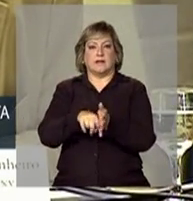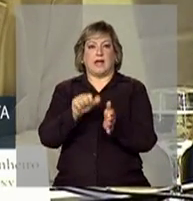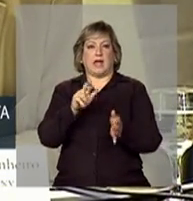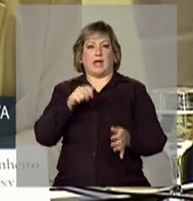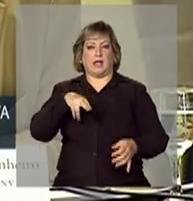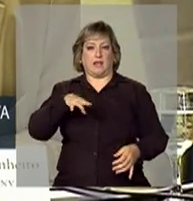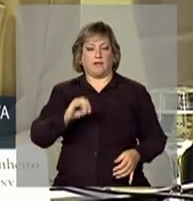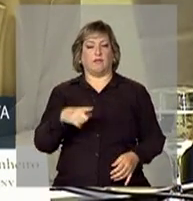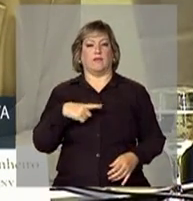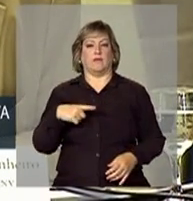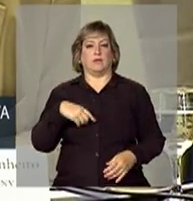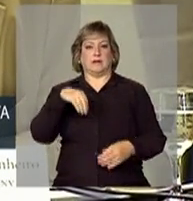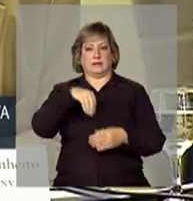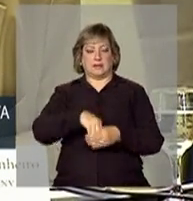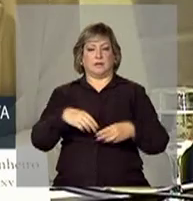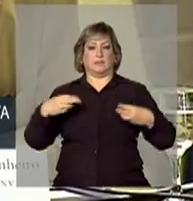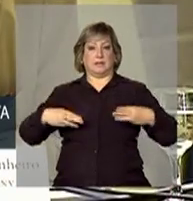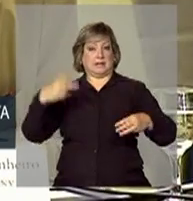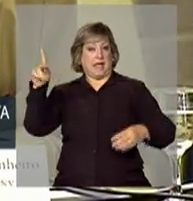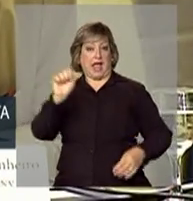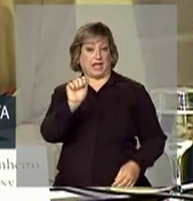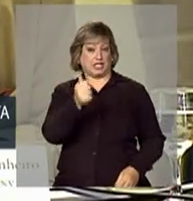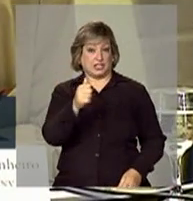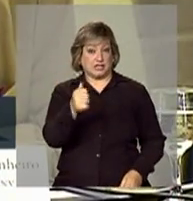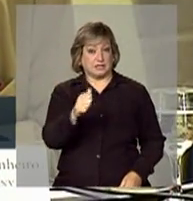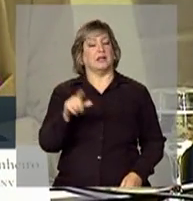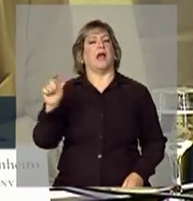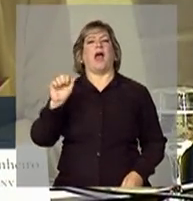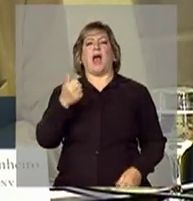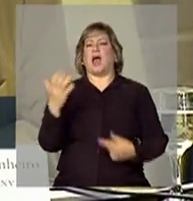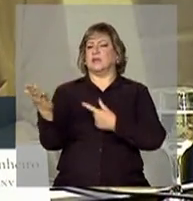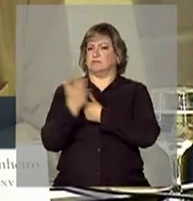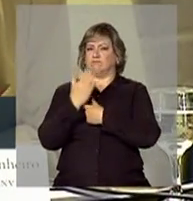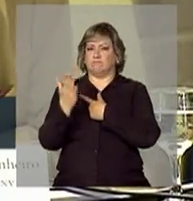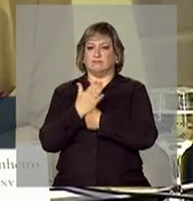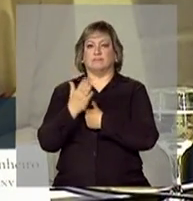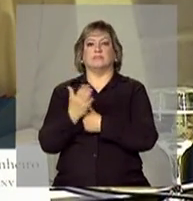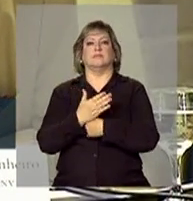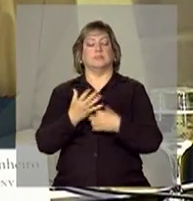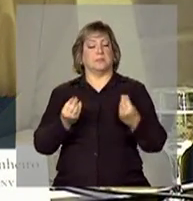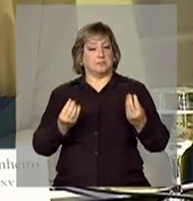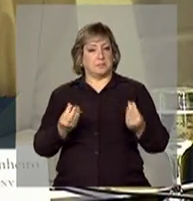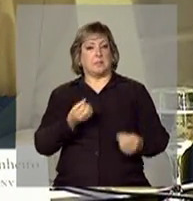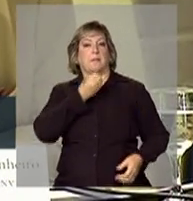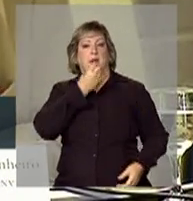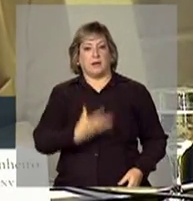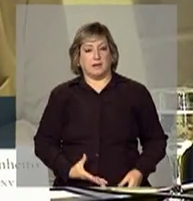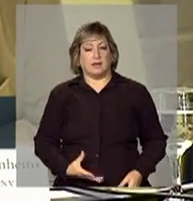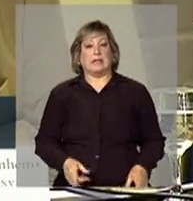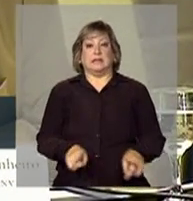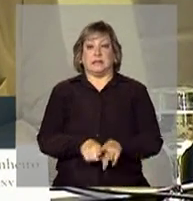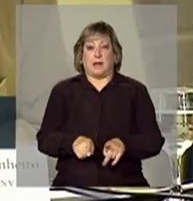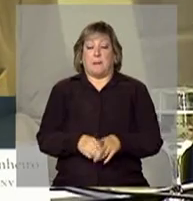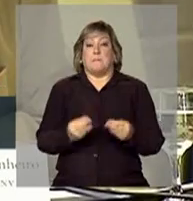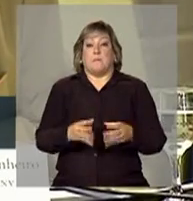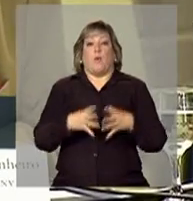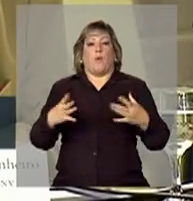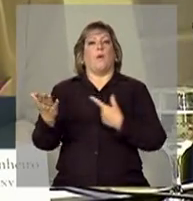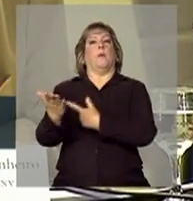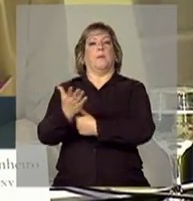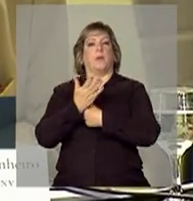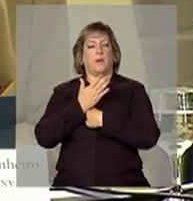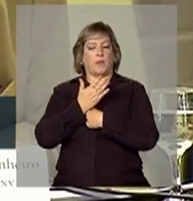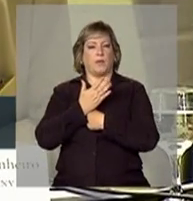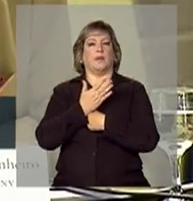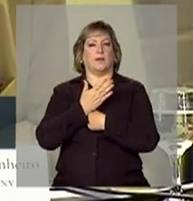do Ministério das Relações Exteriores da Argentina. A Argentina deu uma cooperação absolutamente extraordinária e de grande apoio. As